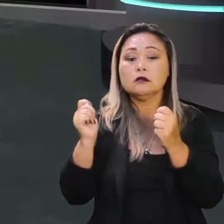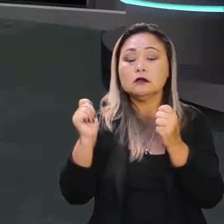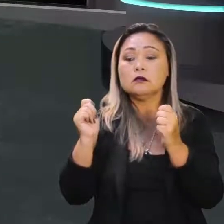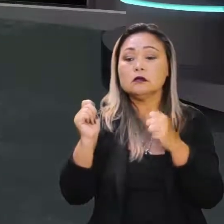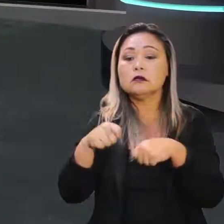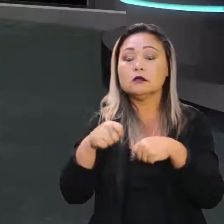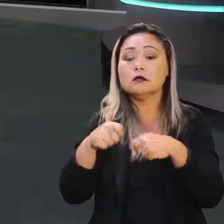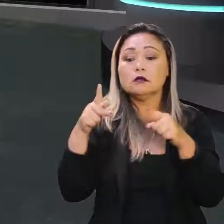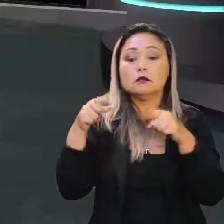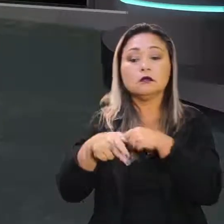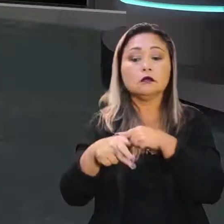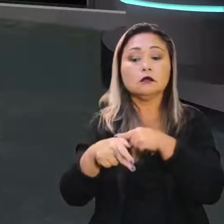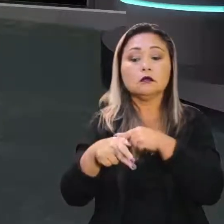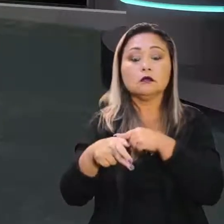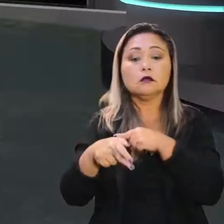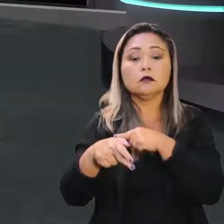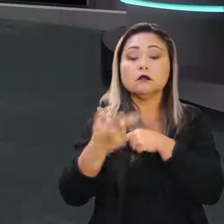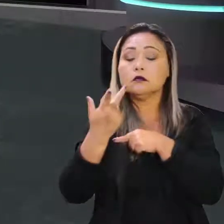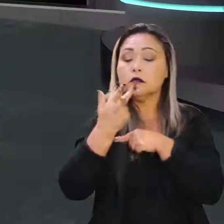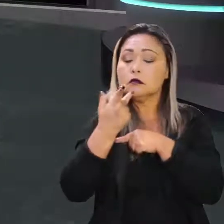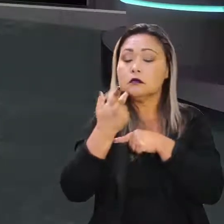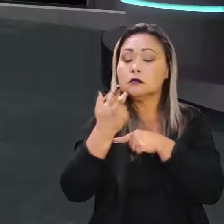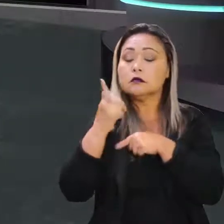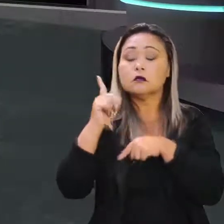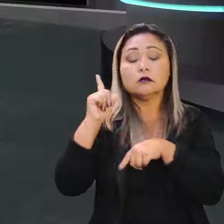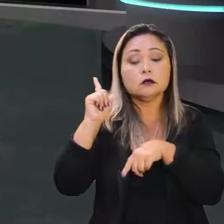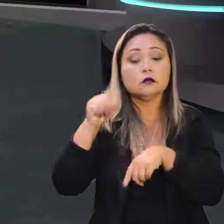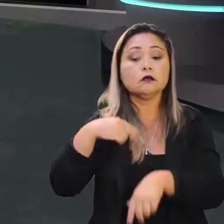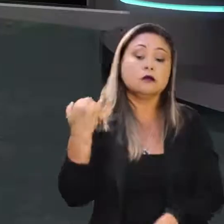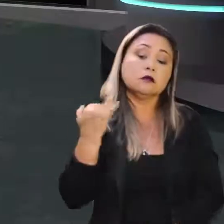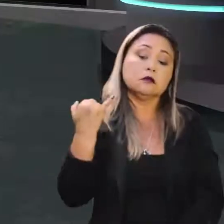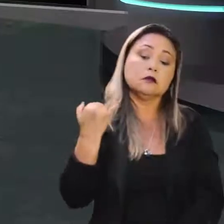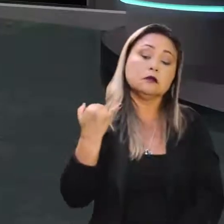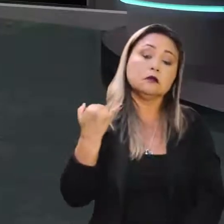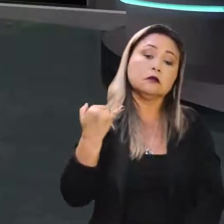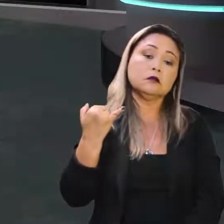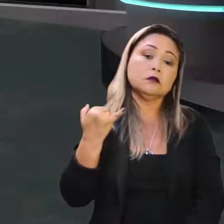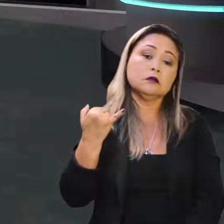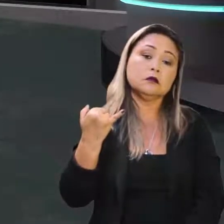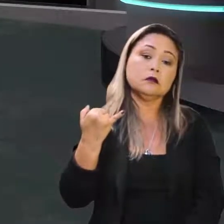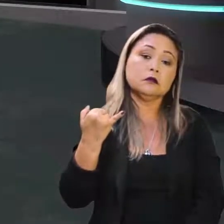artistas. Eu vou lhe interromper só para lhe dizer uma coisa muito importante que está nessa sua